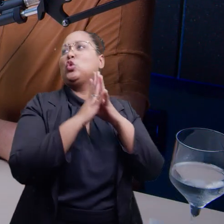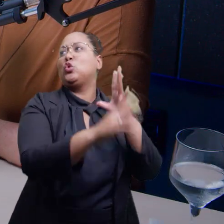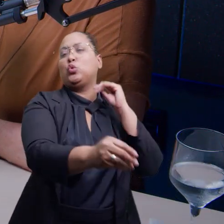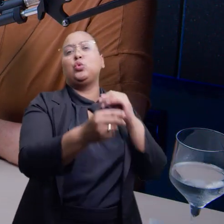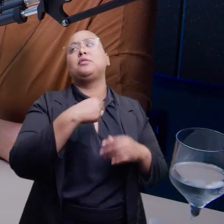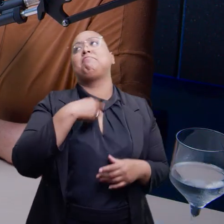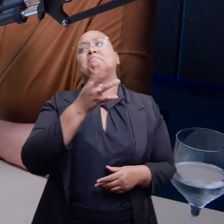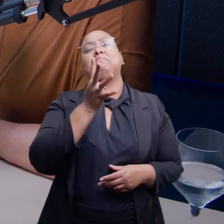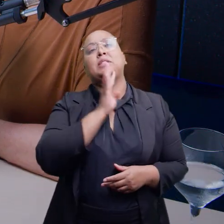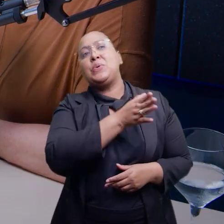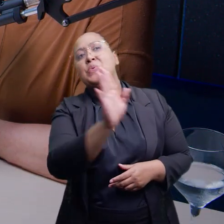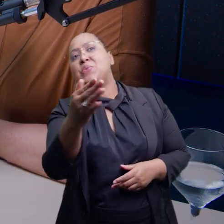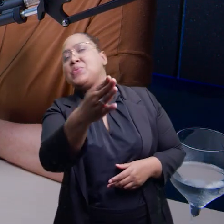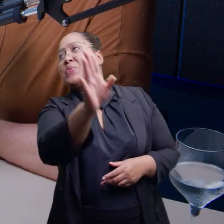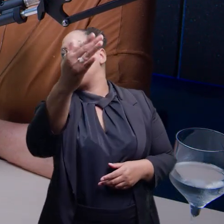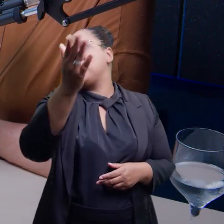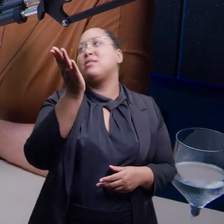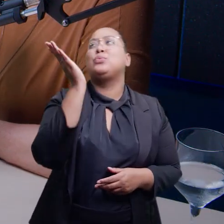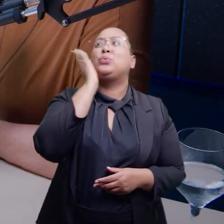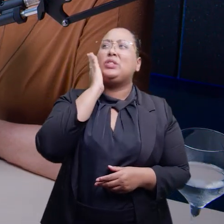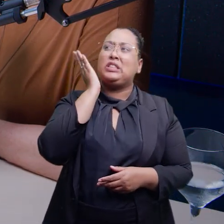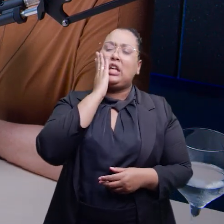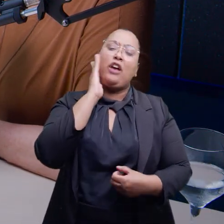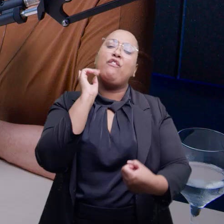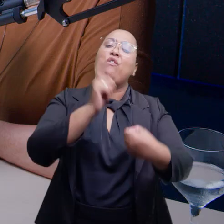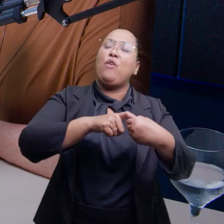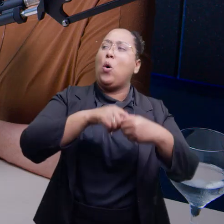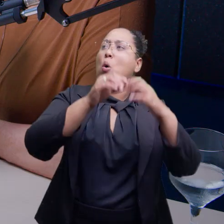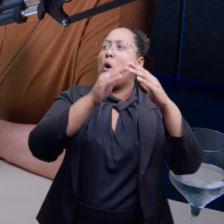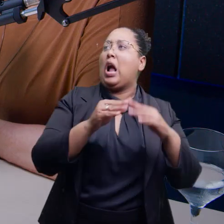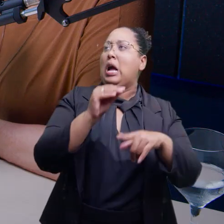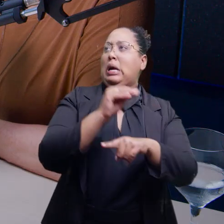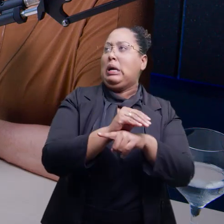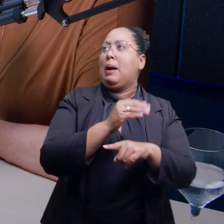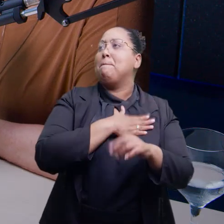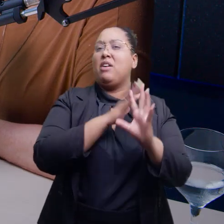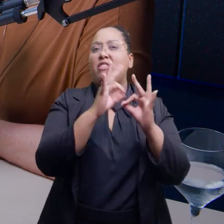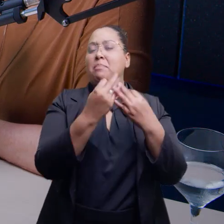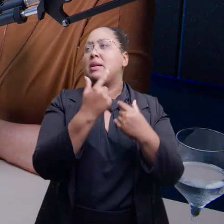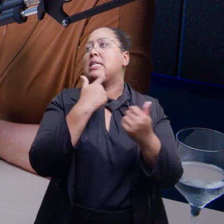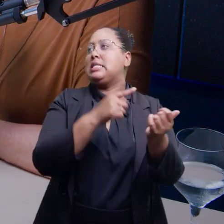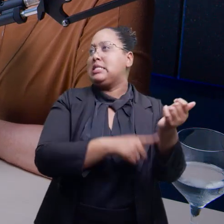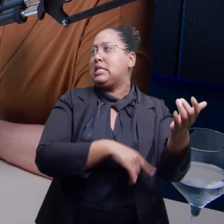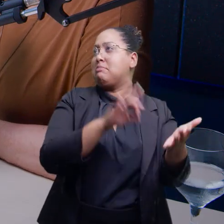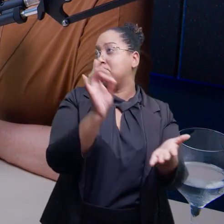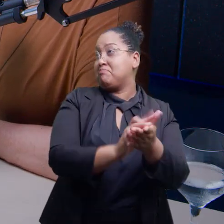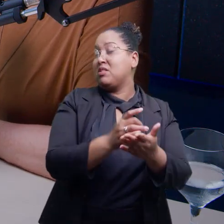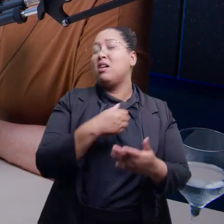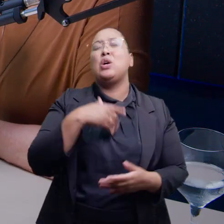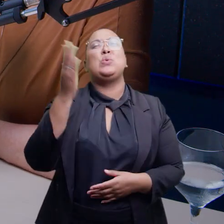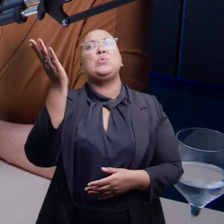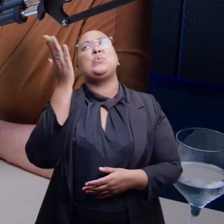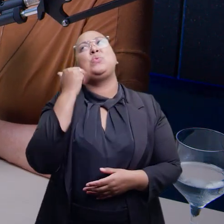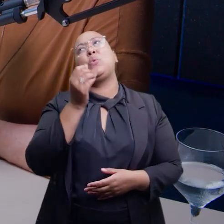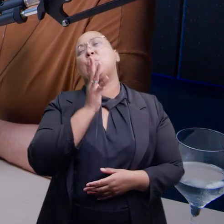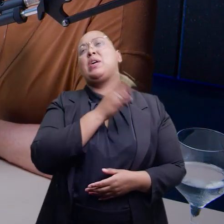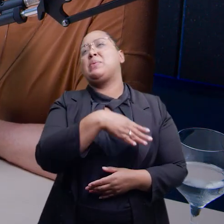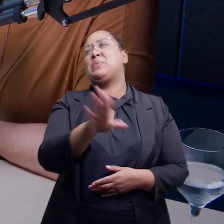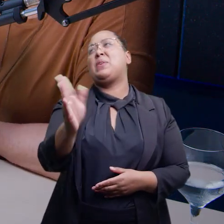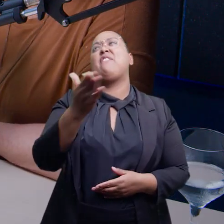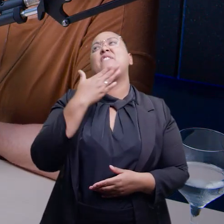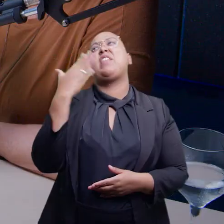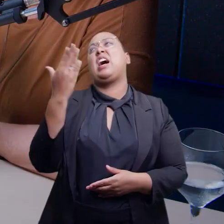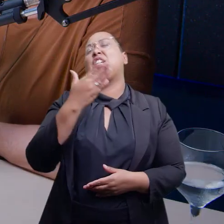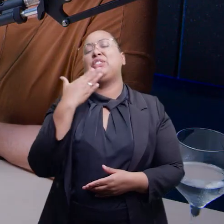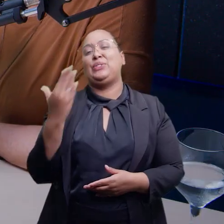sei andar em Goiânia. Eu sei voltar para o abrigo, eu sei ir para casa da minha família de origem, eu sei andar em Goiânia